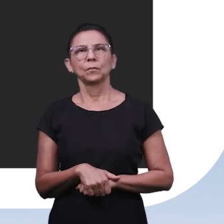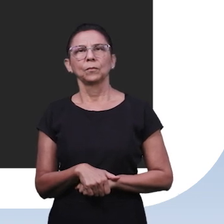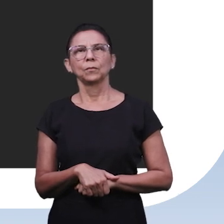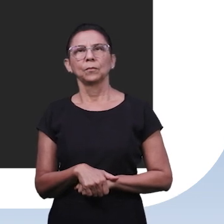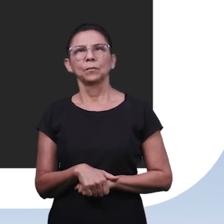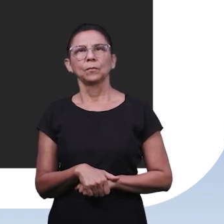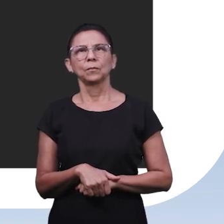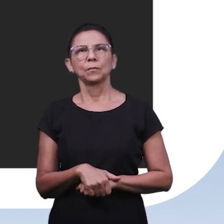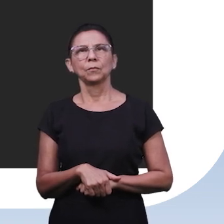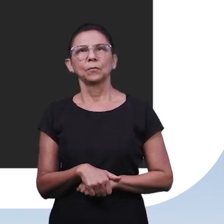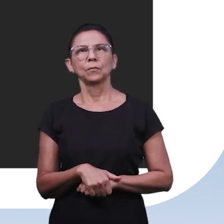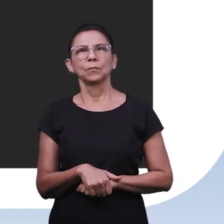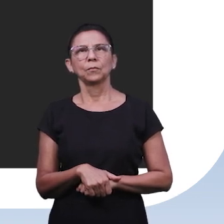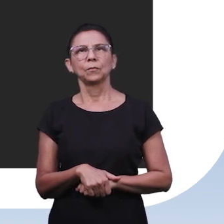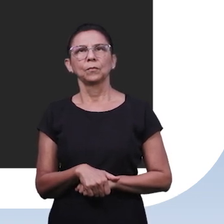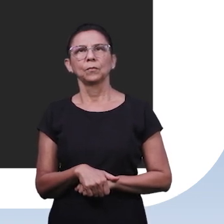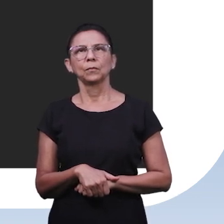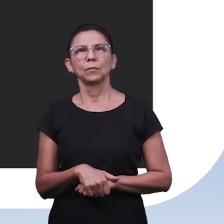Abendstern,